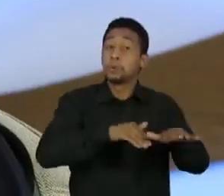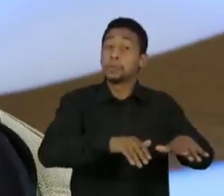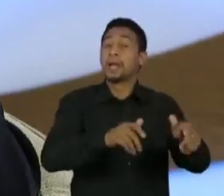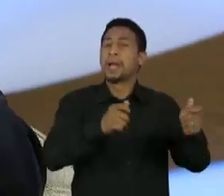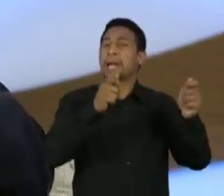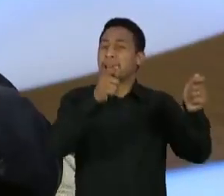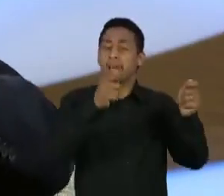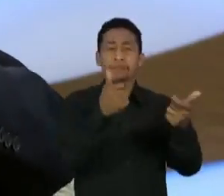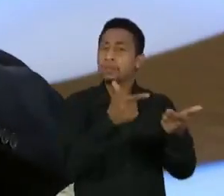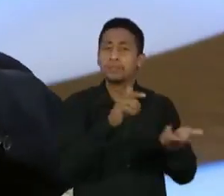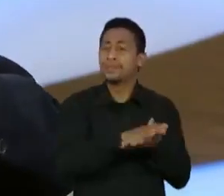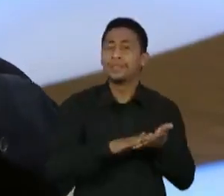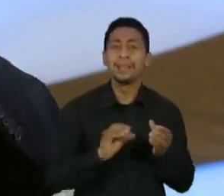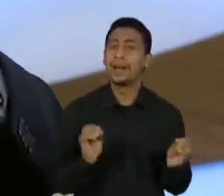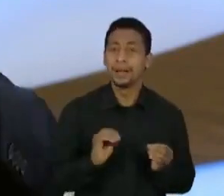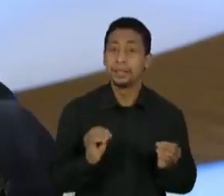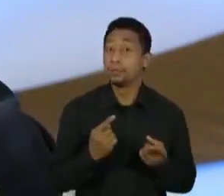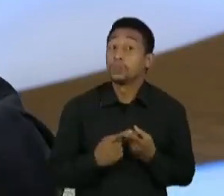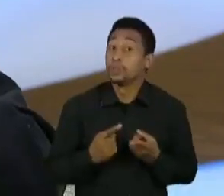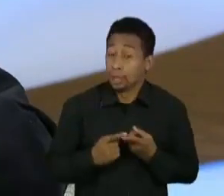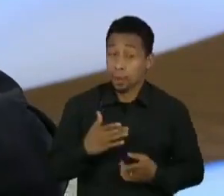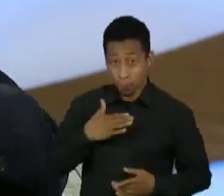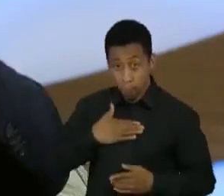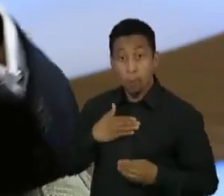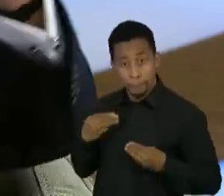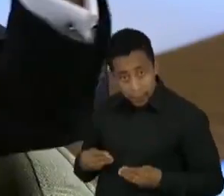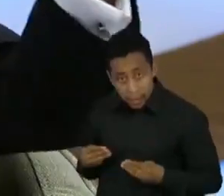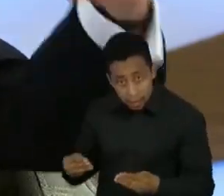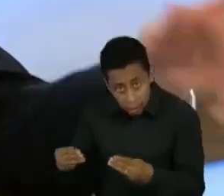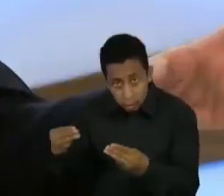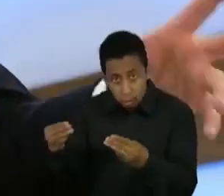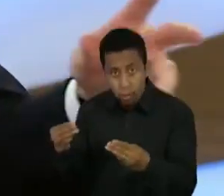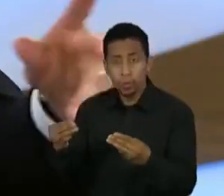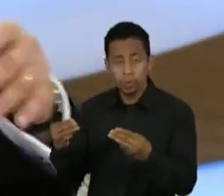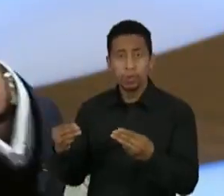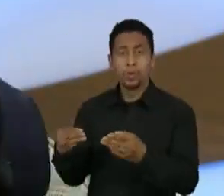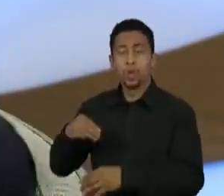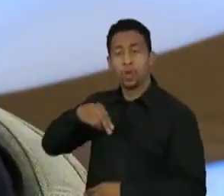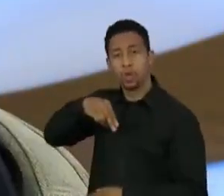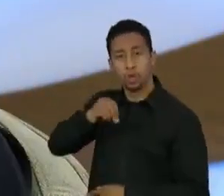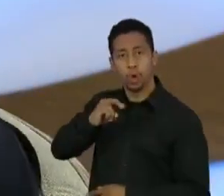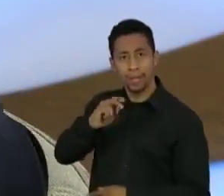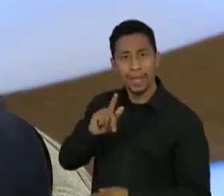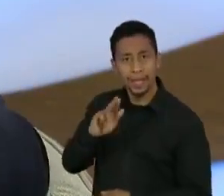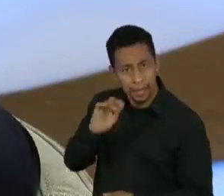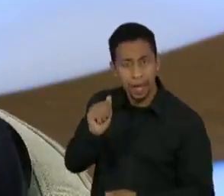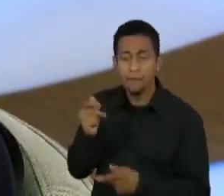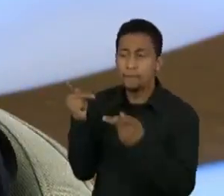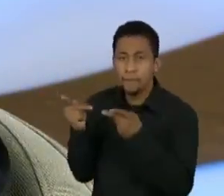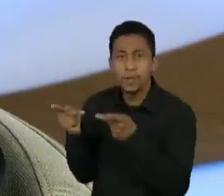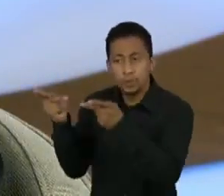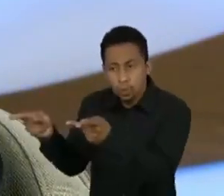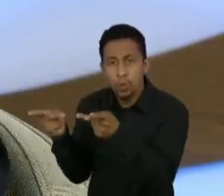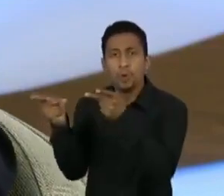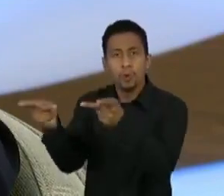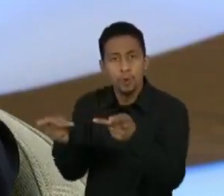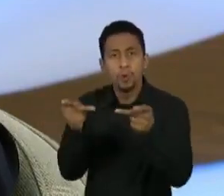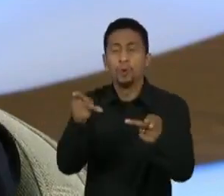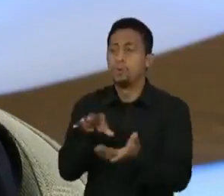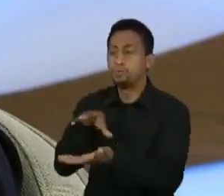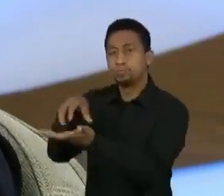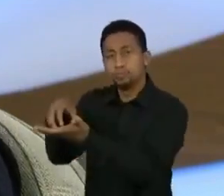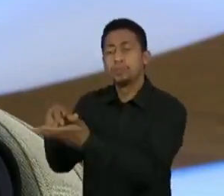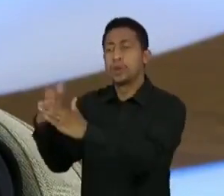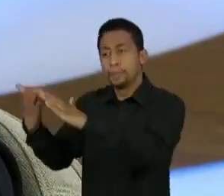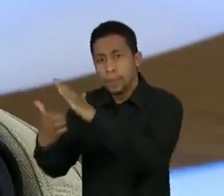Nogueira, ele visitou as federações de serviços, indústrias, sindicatos. Quando nós mandamos